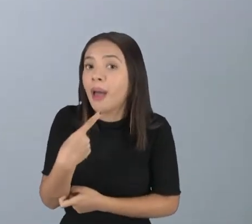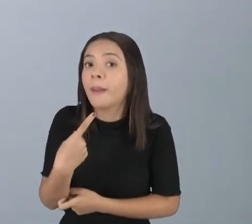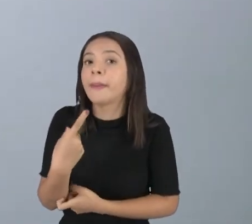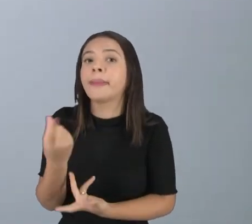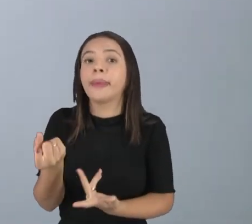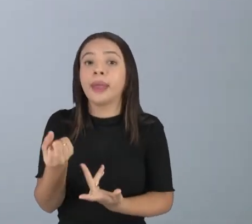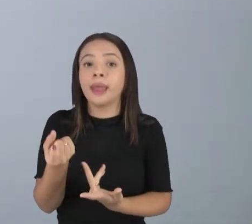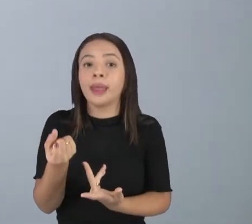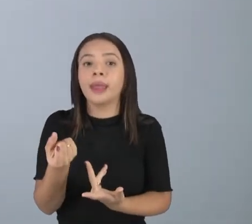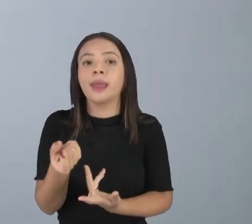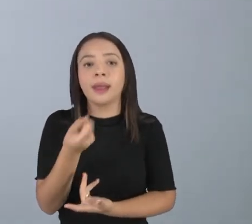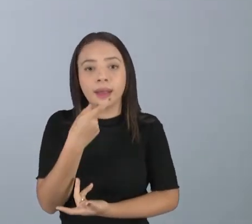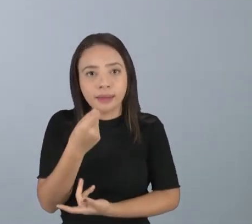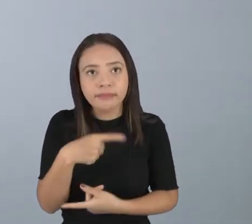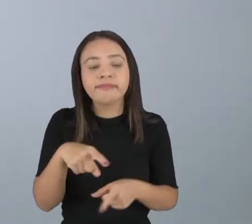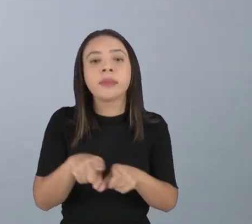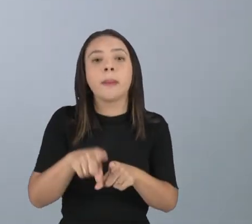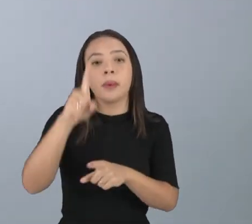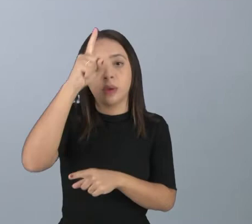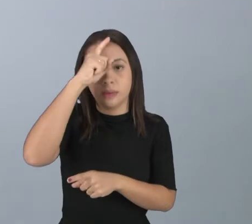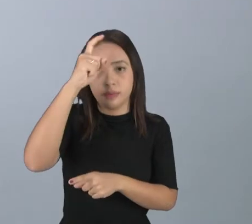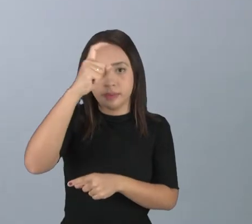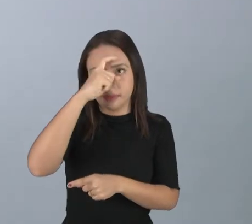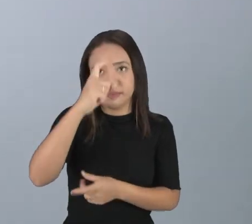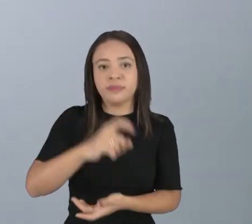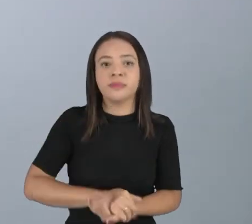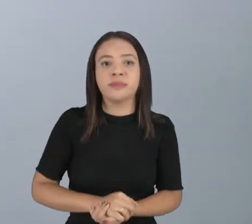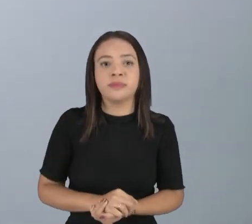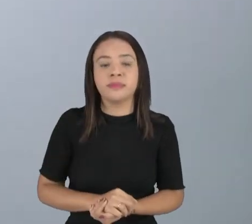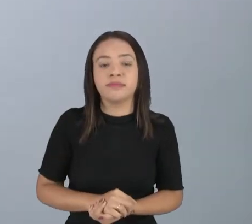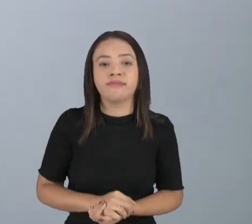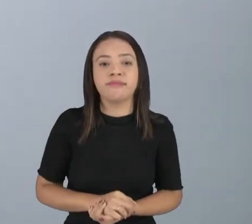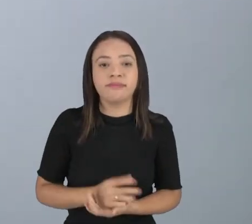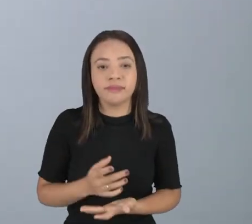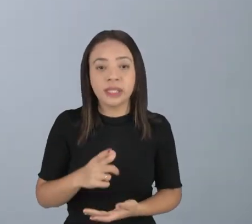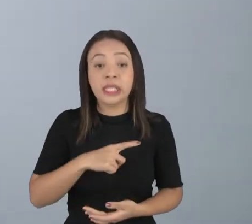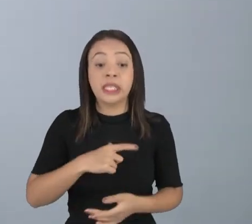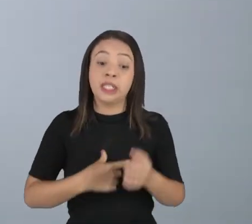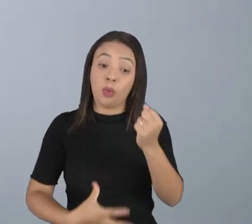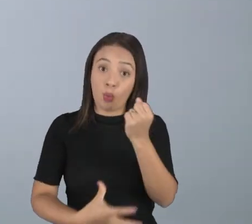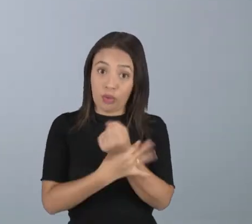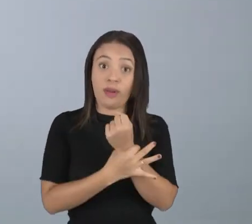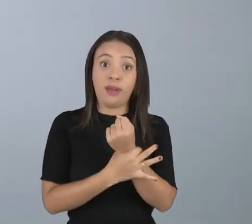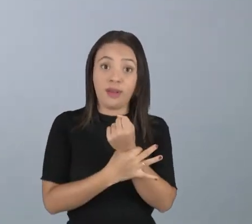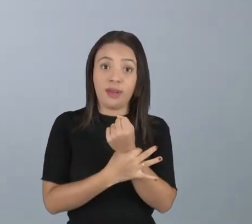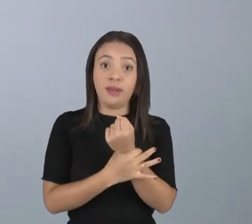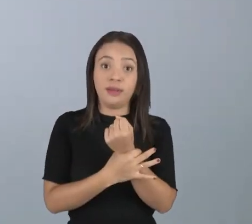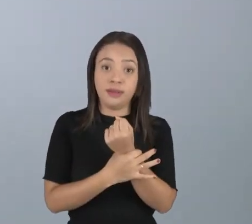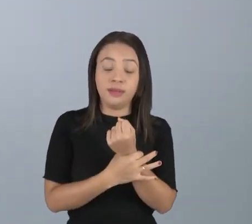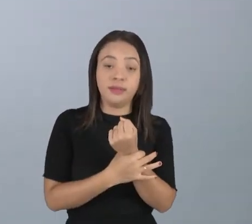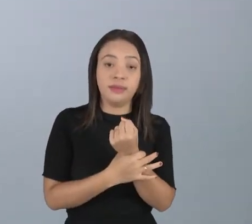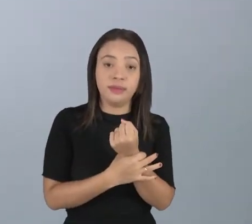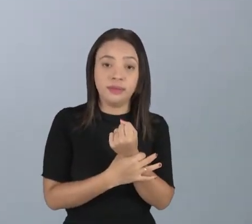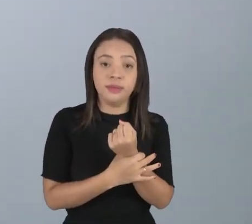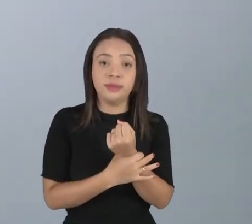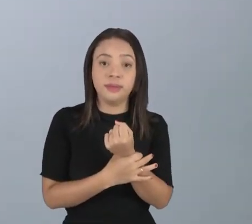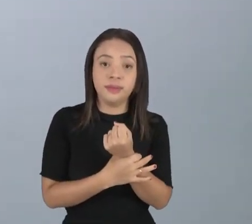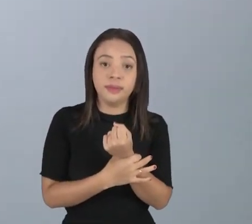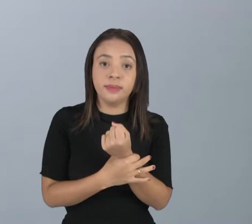postos de saúde, nos postos, nos hospitais, bom atendimento, né? Segurança, certo?